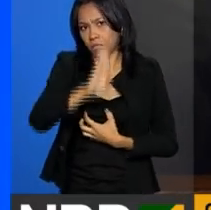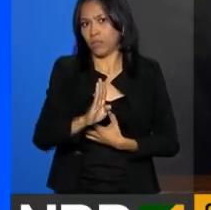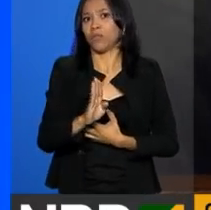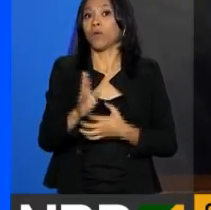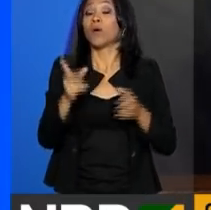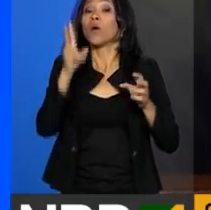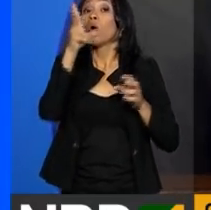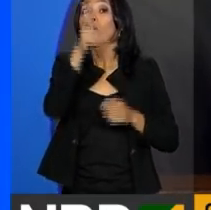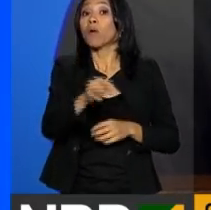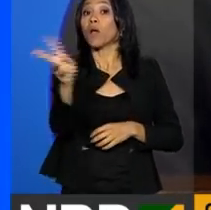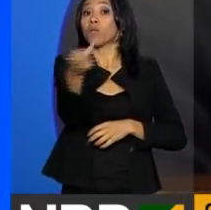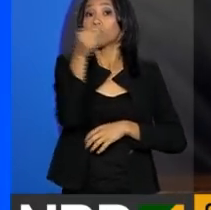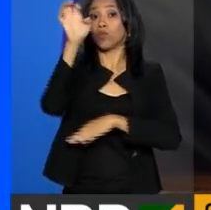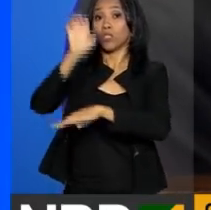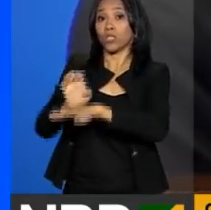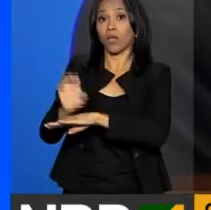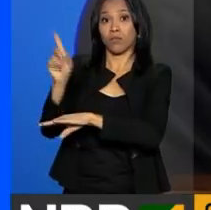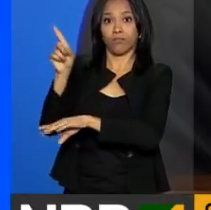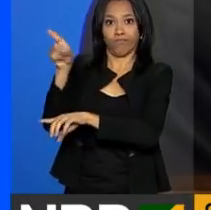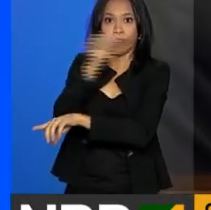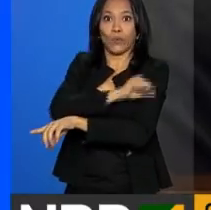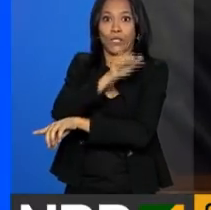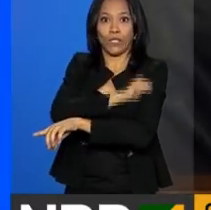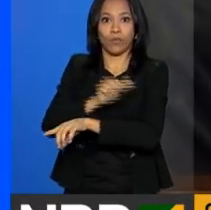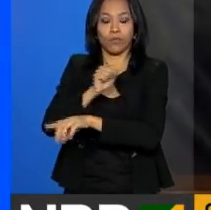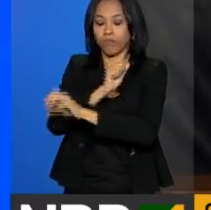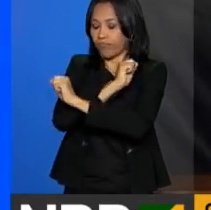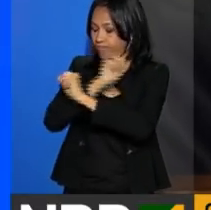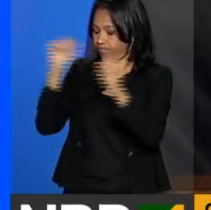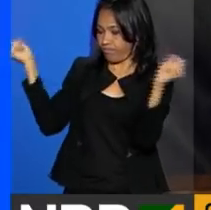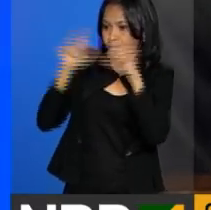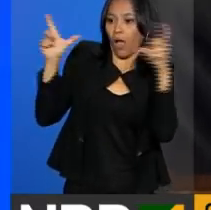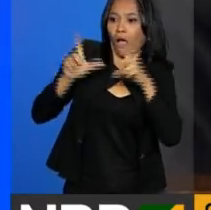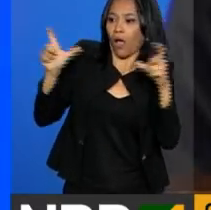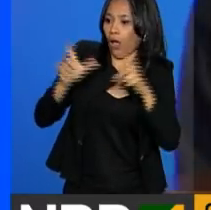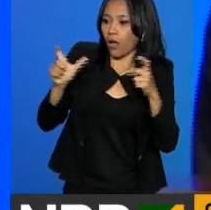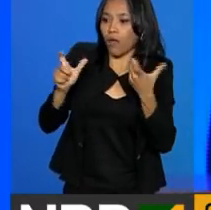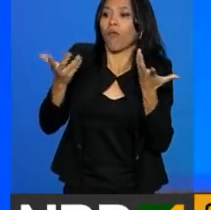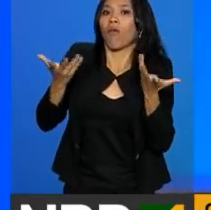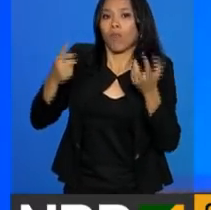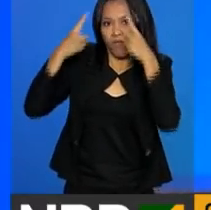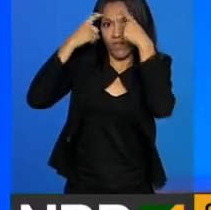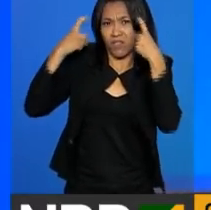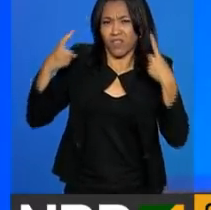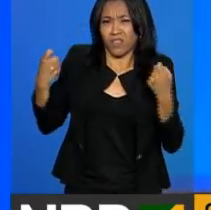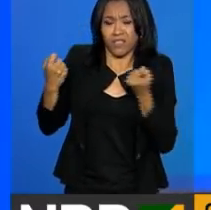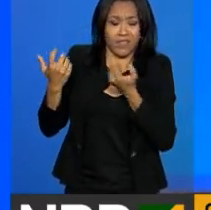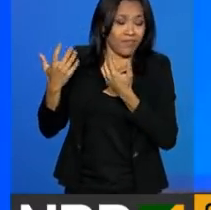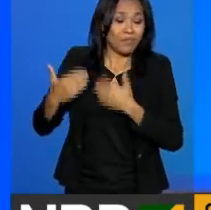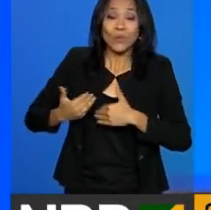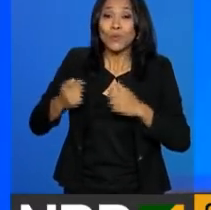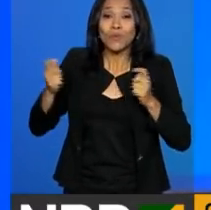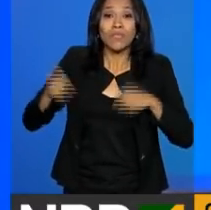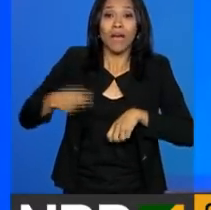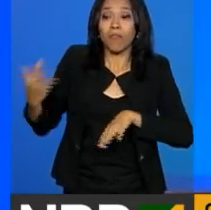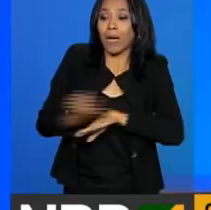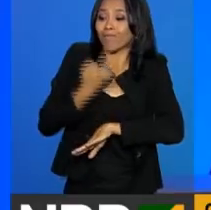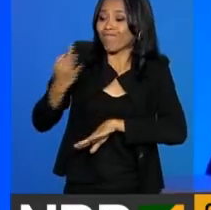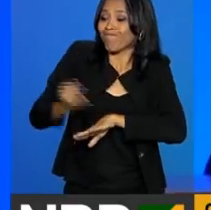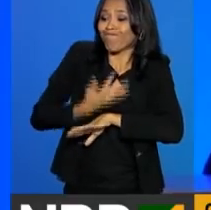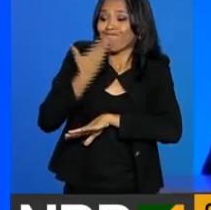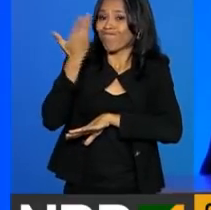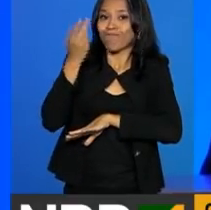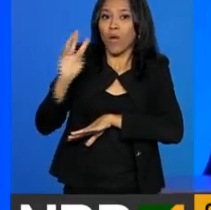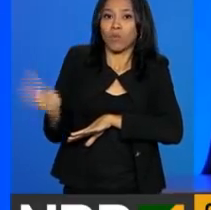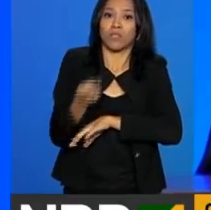estado do rio de janeiro uma situação dramática chegou se a um ponto em que não era possível mais suportar o que lá estava